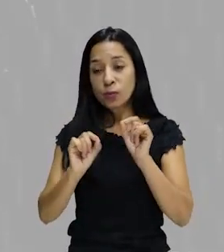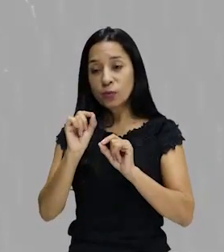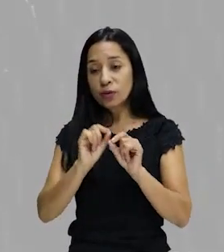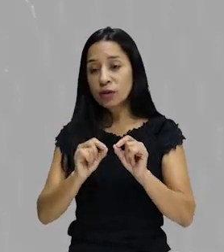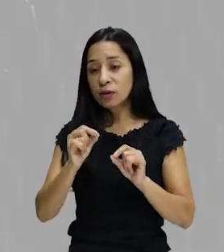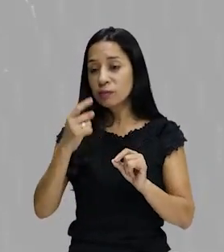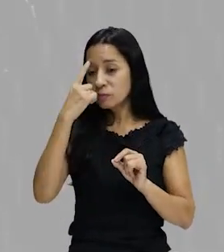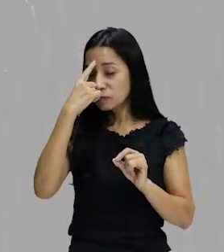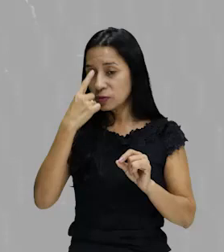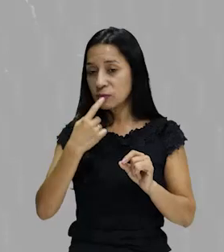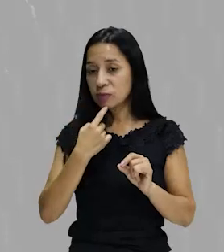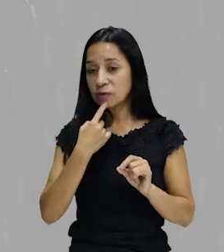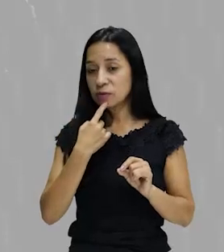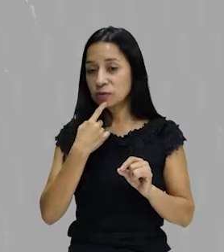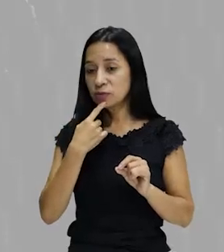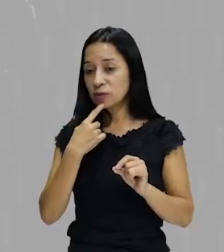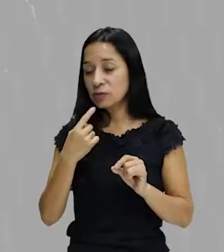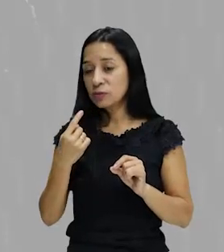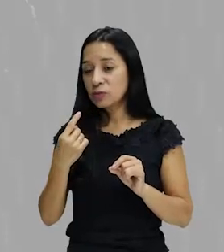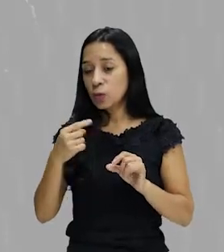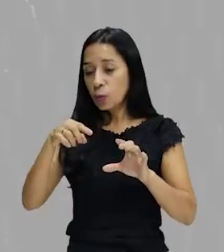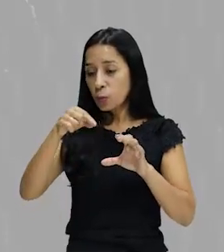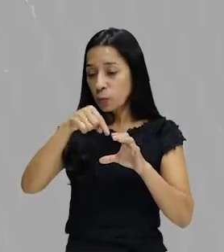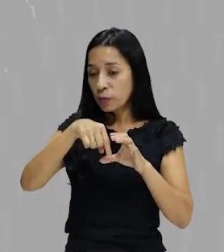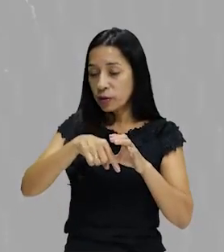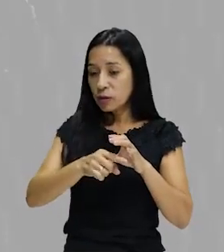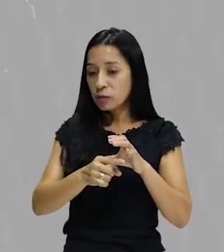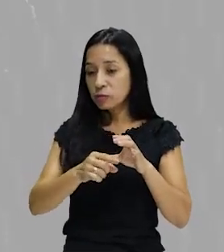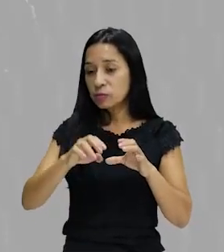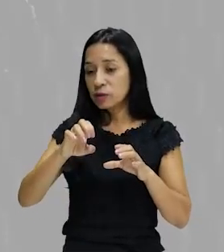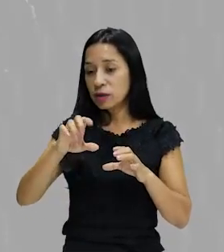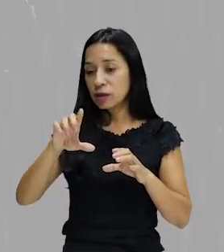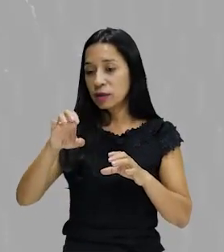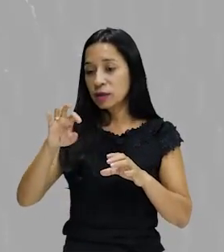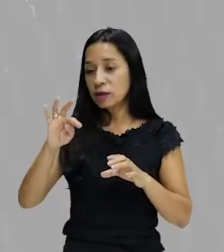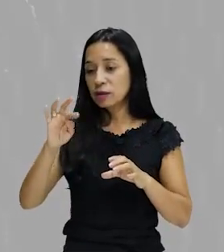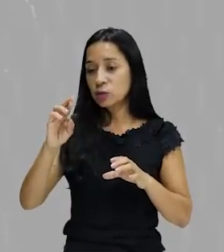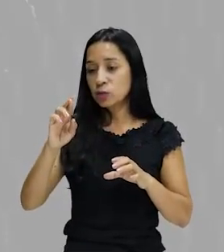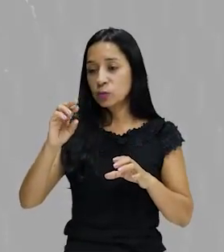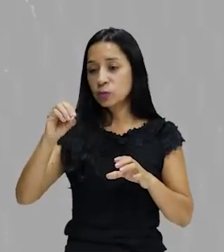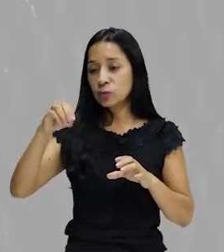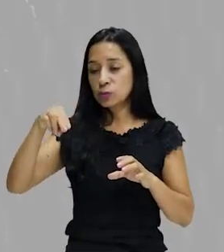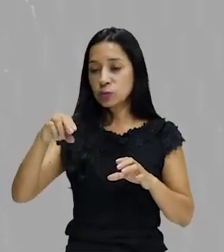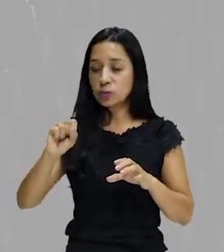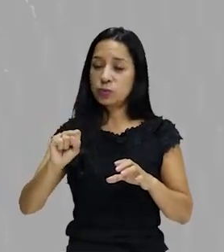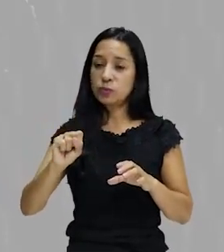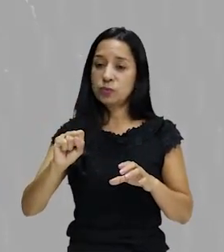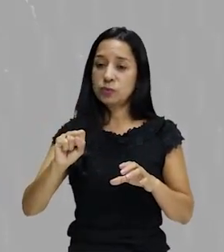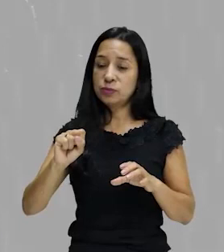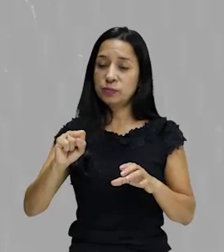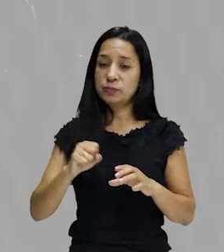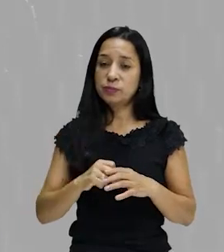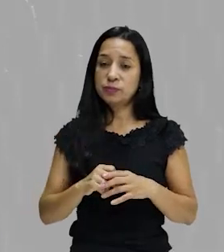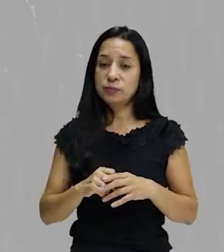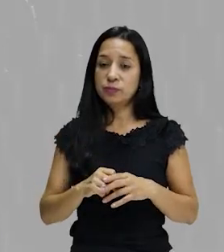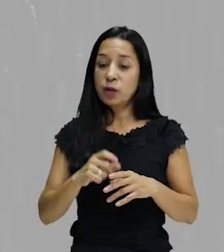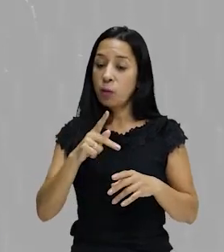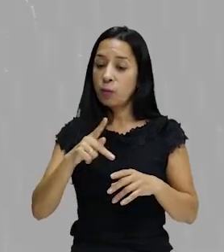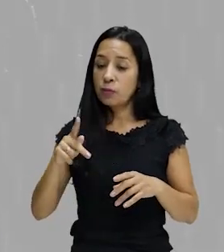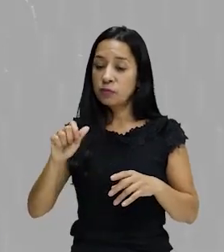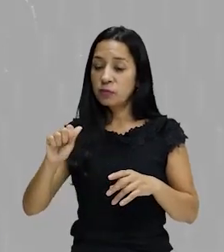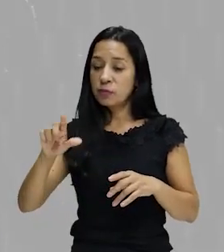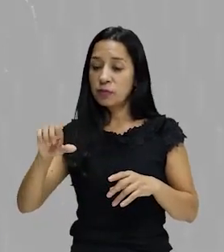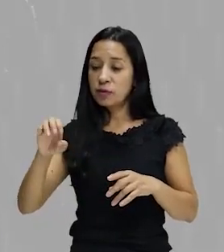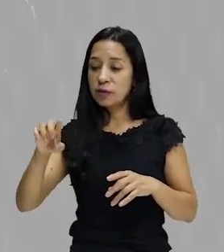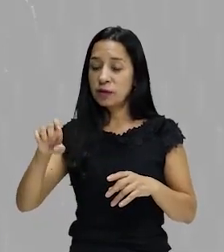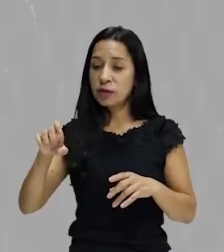dentro deles, né, dentro dessas substâncias, nós temos ali os elétrons, são os íons, né? Ok? Isso o professor Alex explica muito bem para